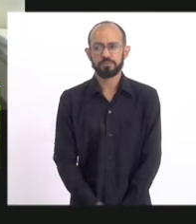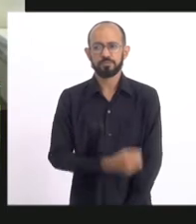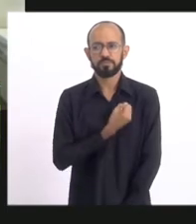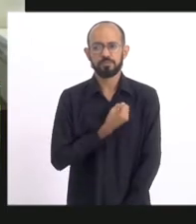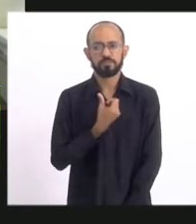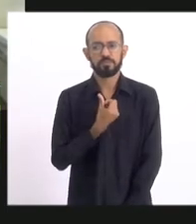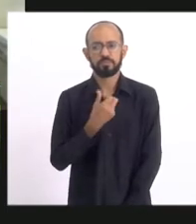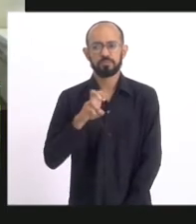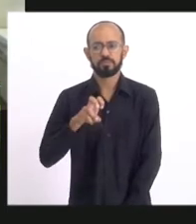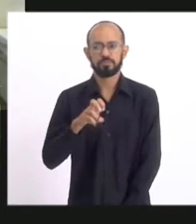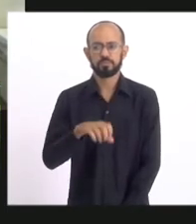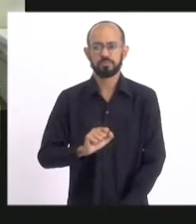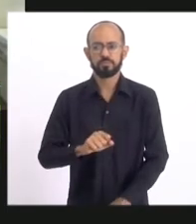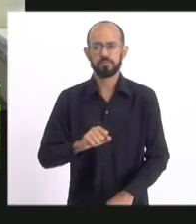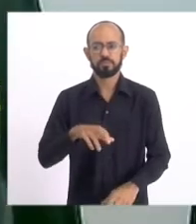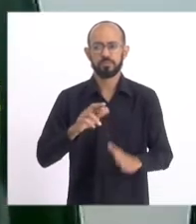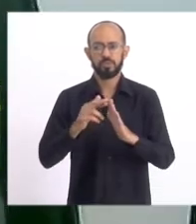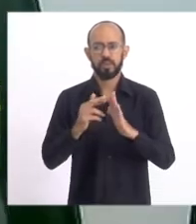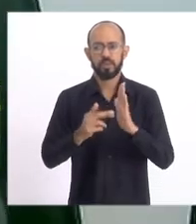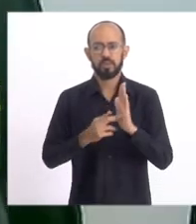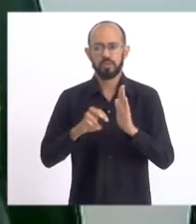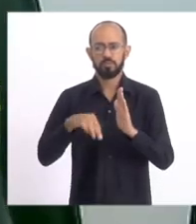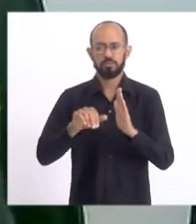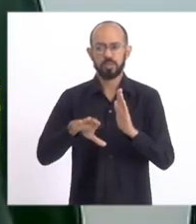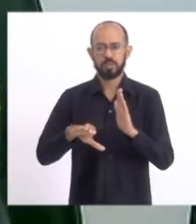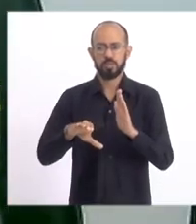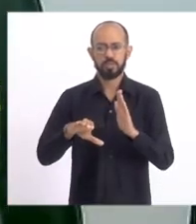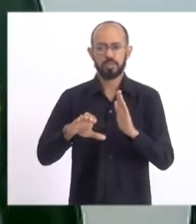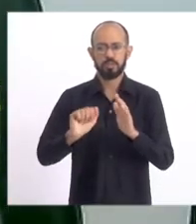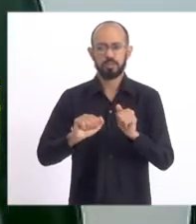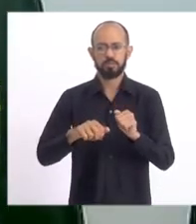5. Relator, deputado Carlos Mink. Projeto de lei